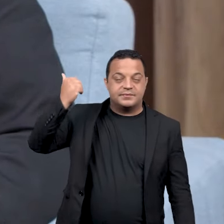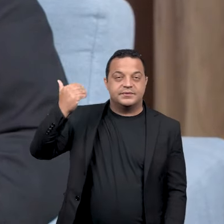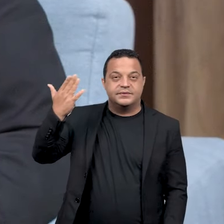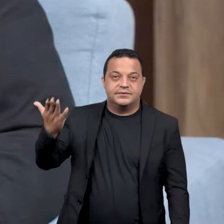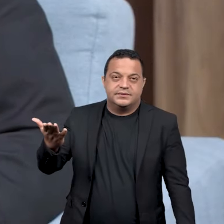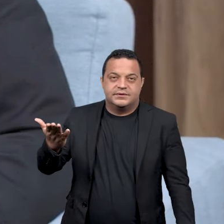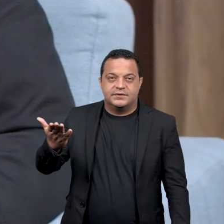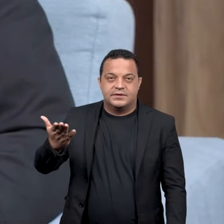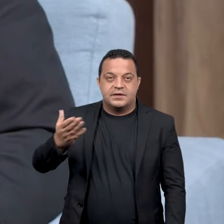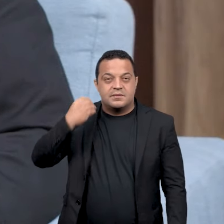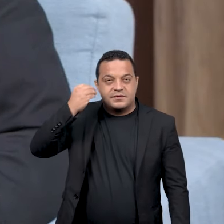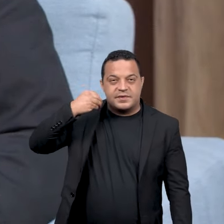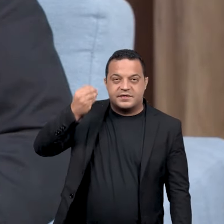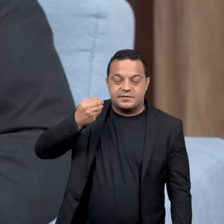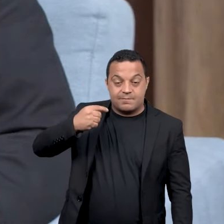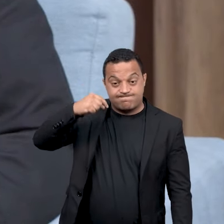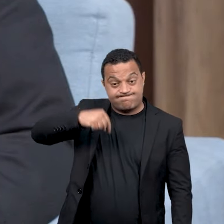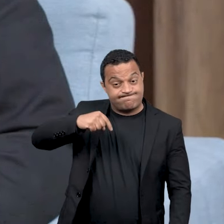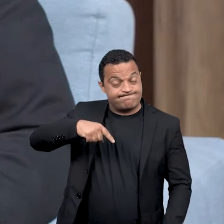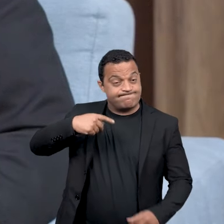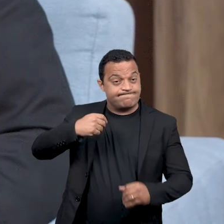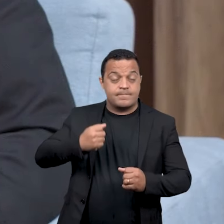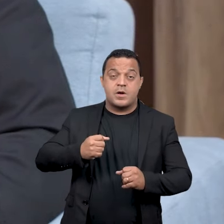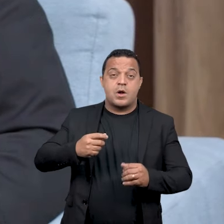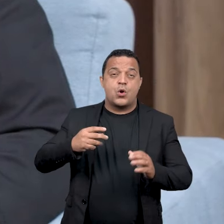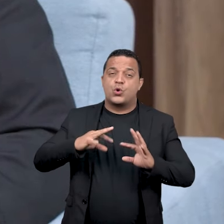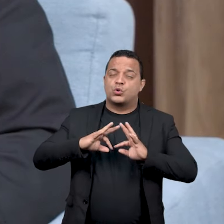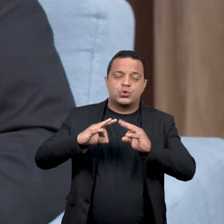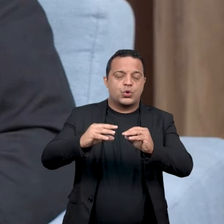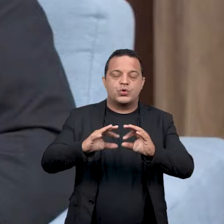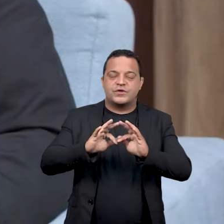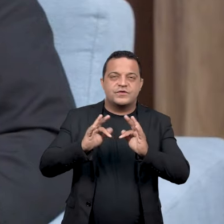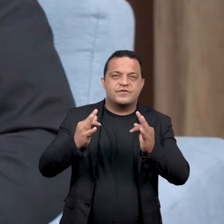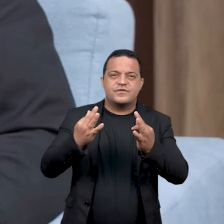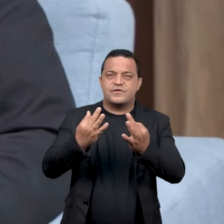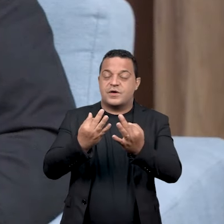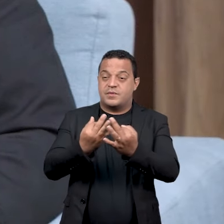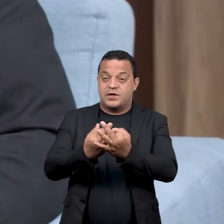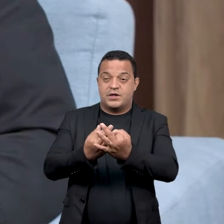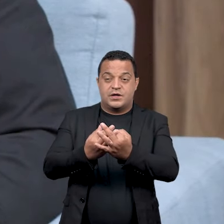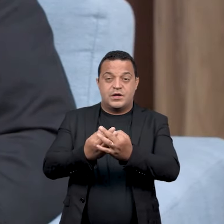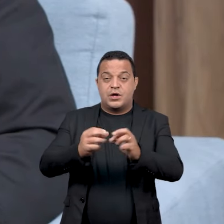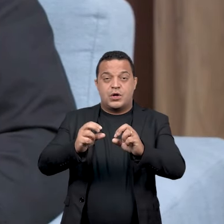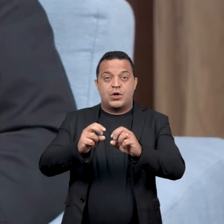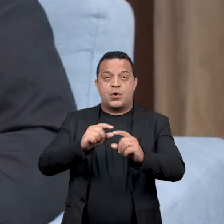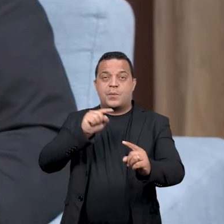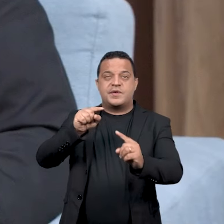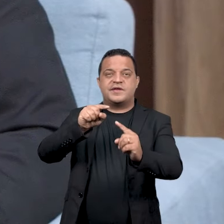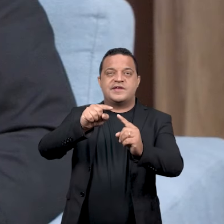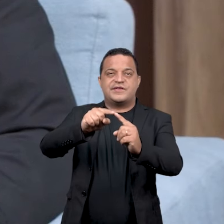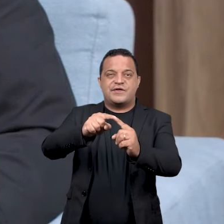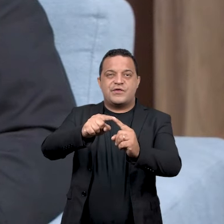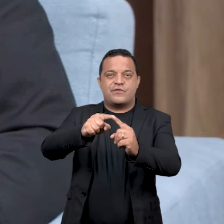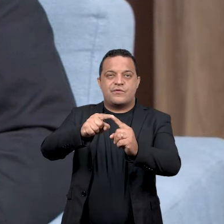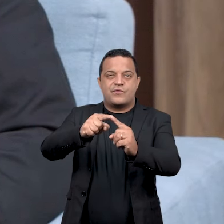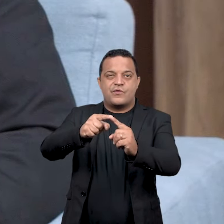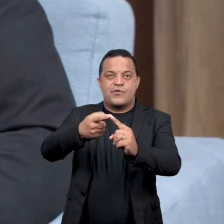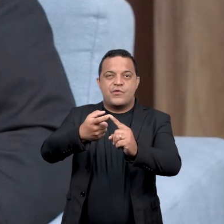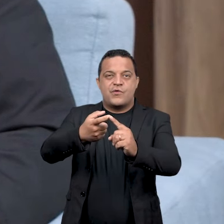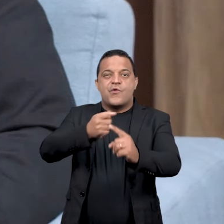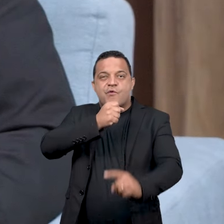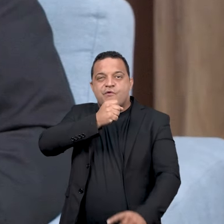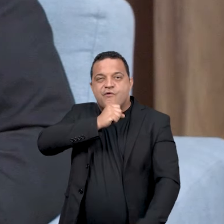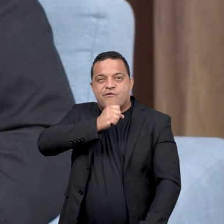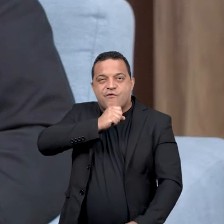família. Aqui nós falamos para o idoso e sobre o idoso. Em especial,